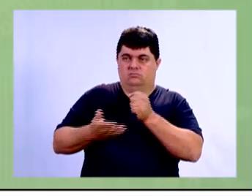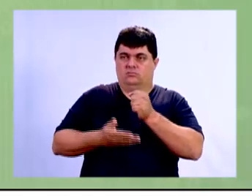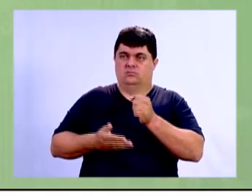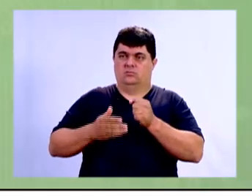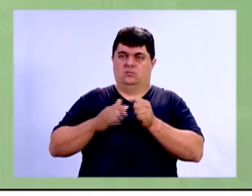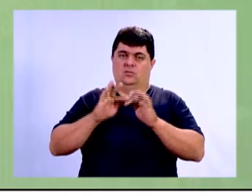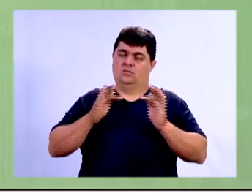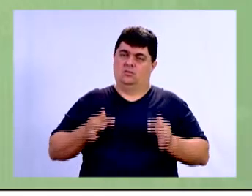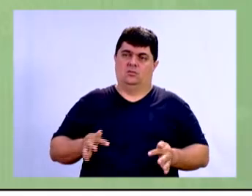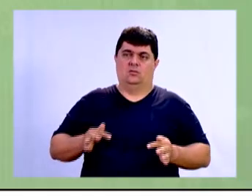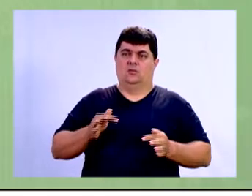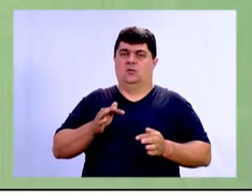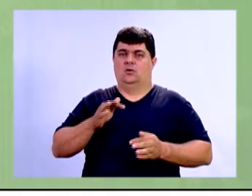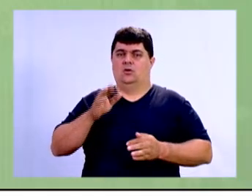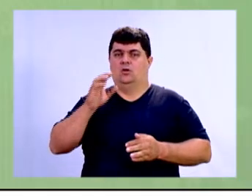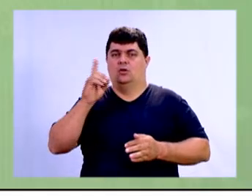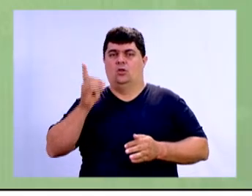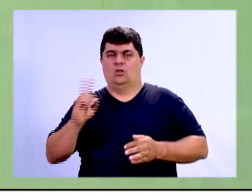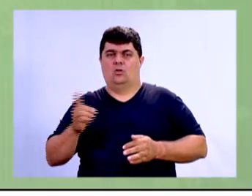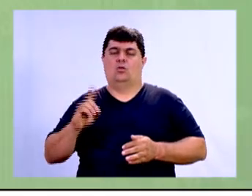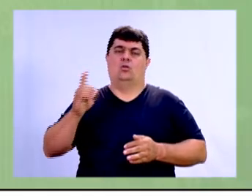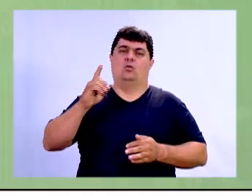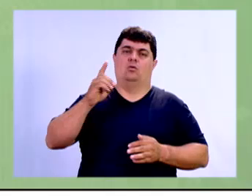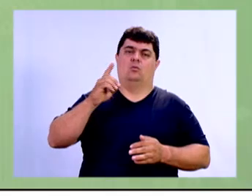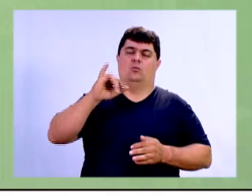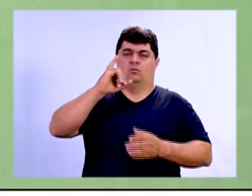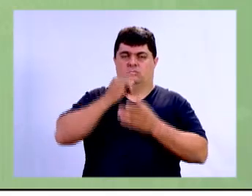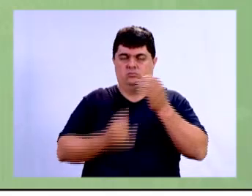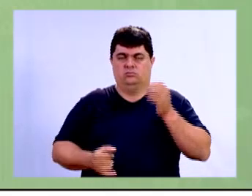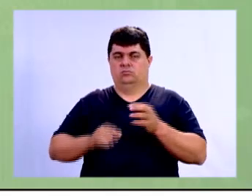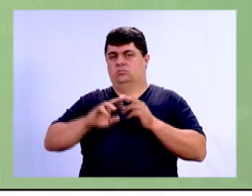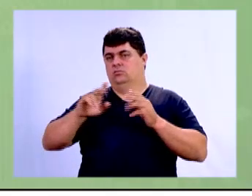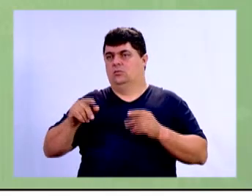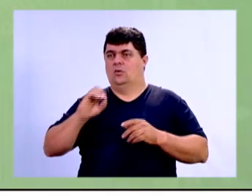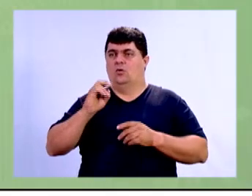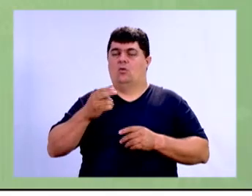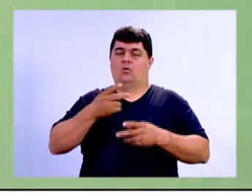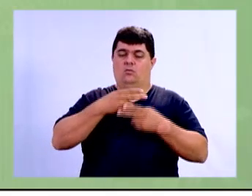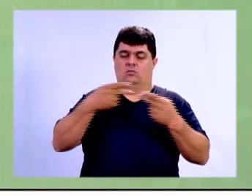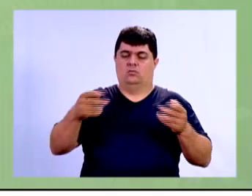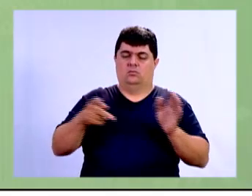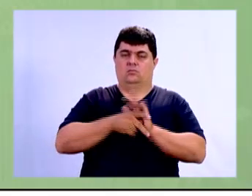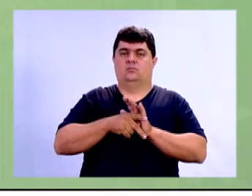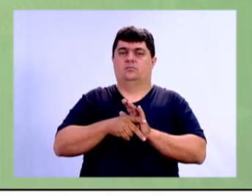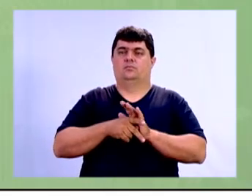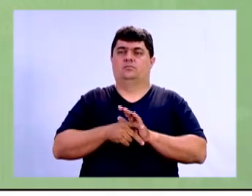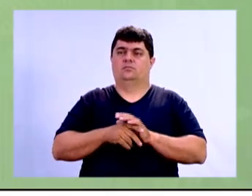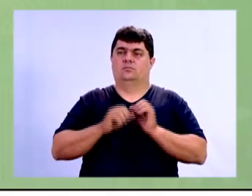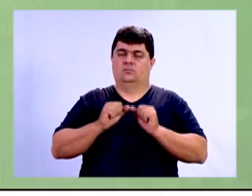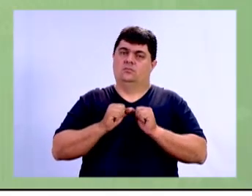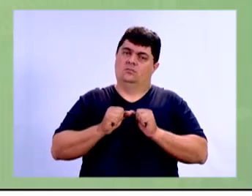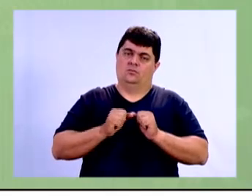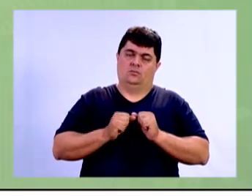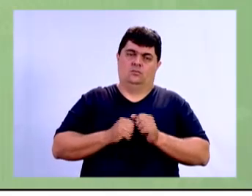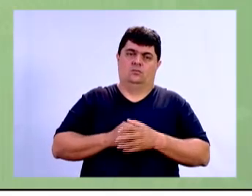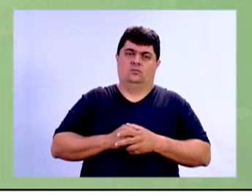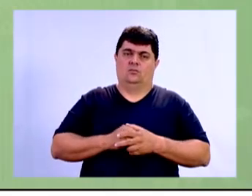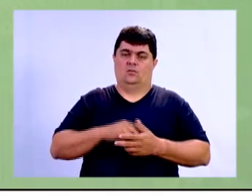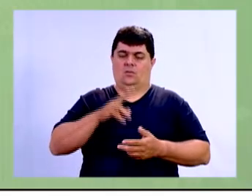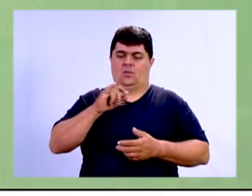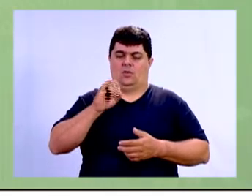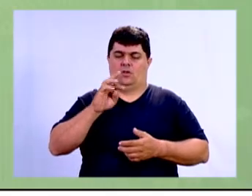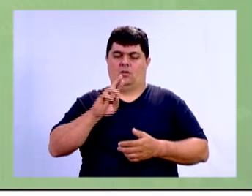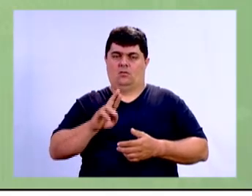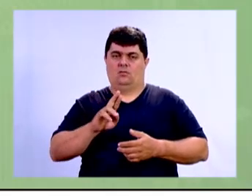padrão inteiro, double, booleano e assim por diante, ou de objetos. Então, gente, a gente pode criar tanto